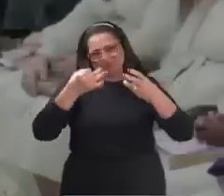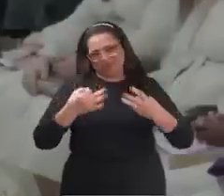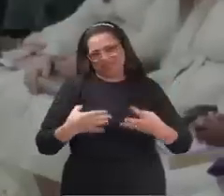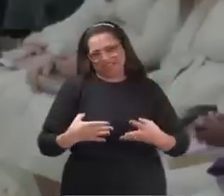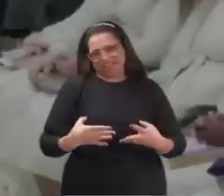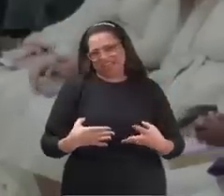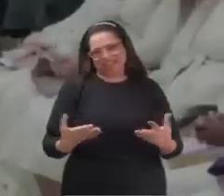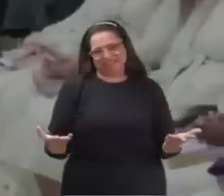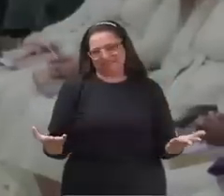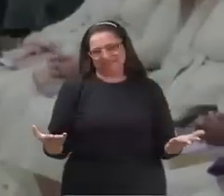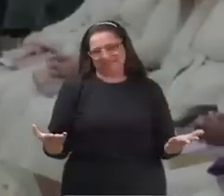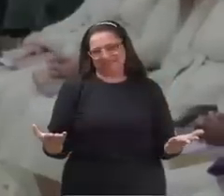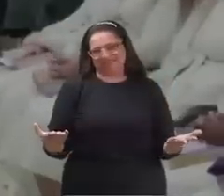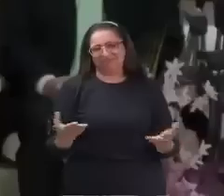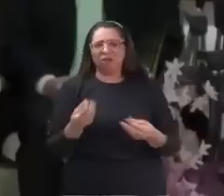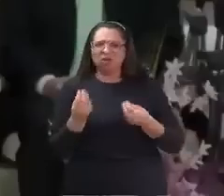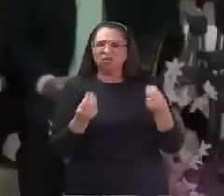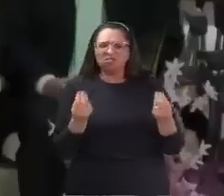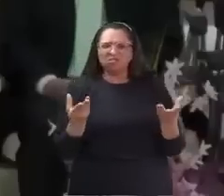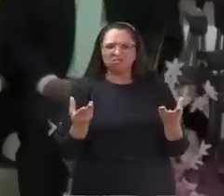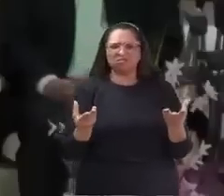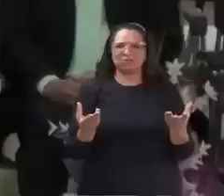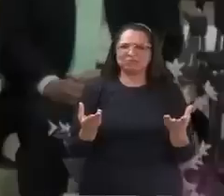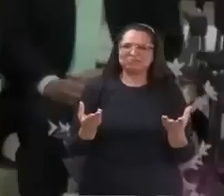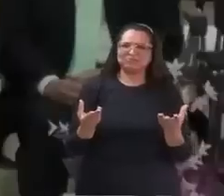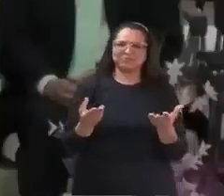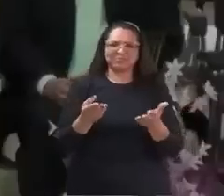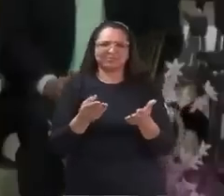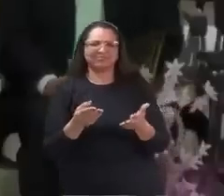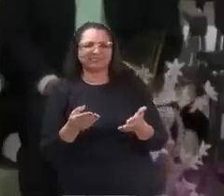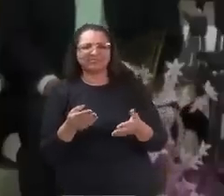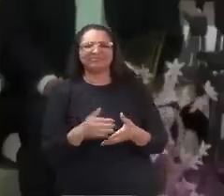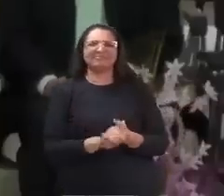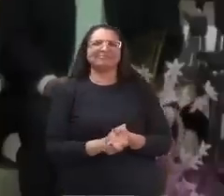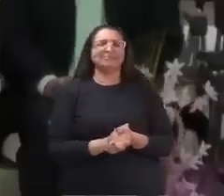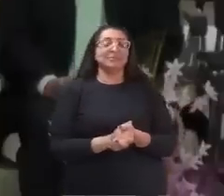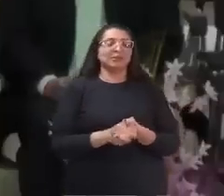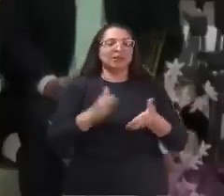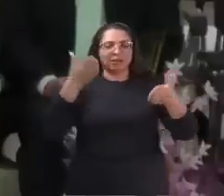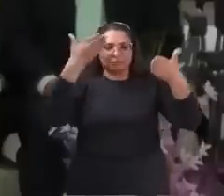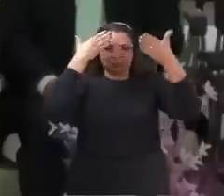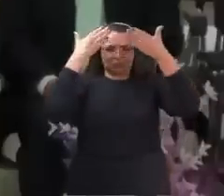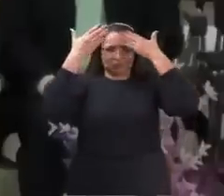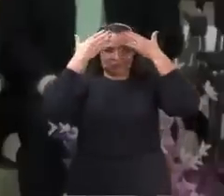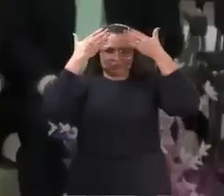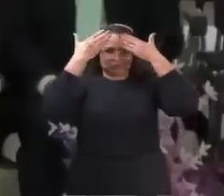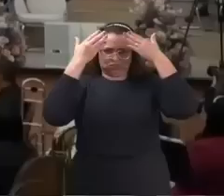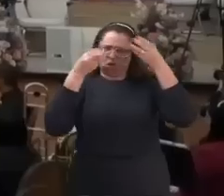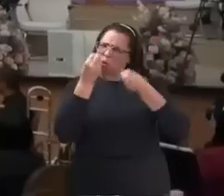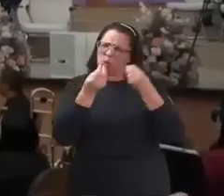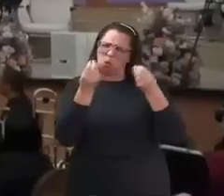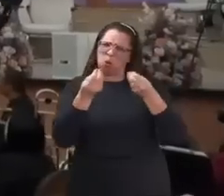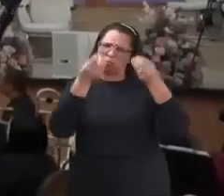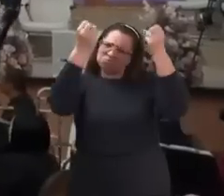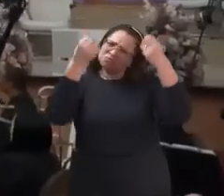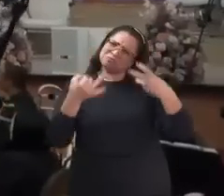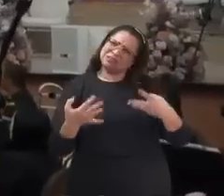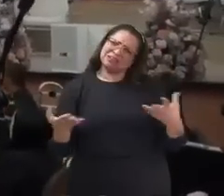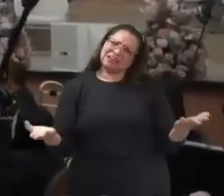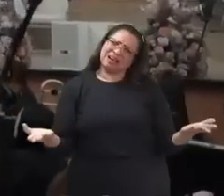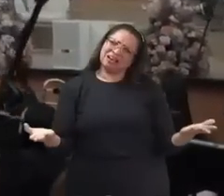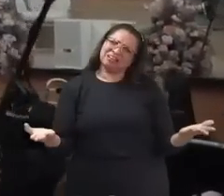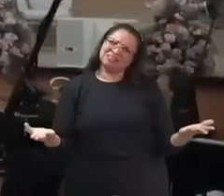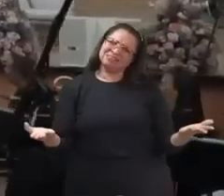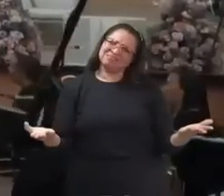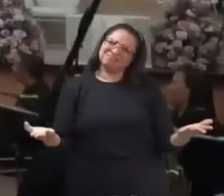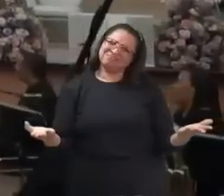Procurei a psiquiatria. A psiquiatria disse: olha, você vai ficar doido, mas não vai entender. É coisa